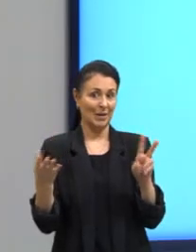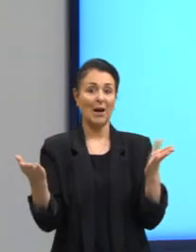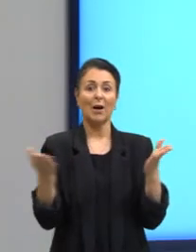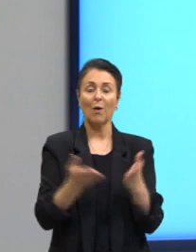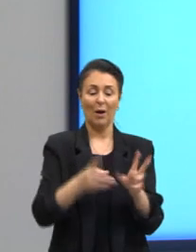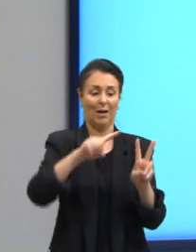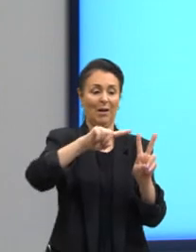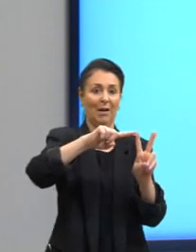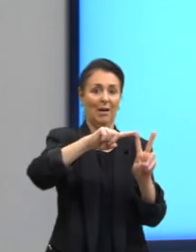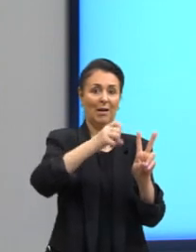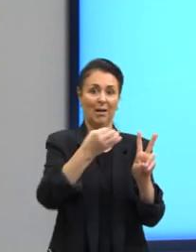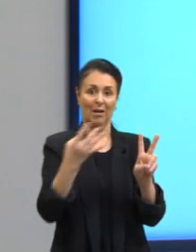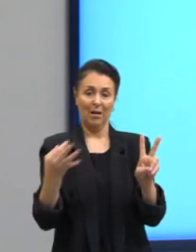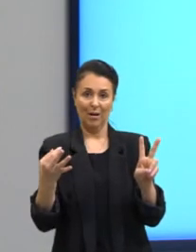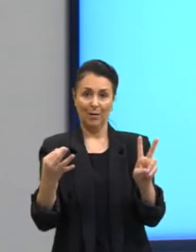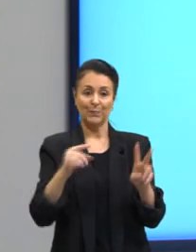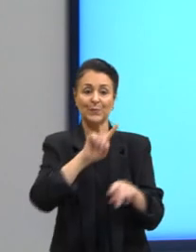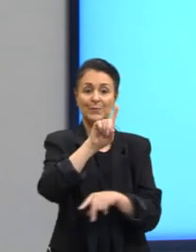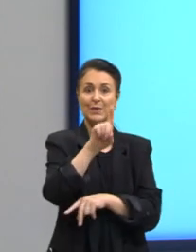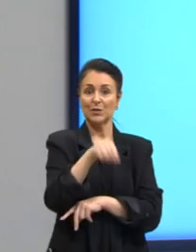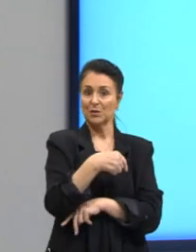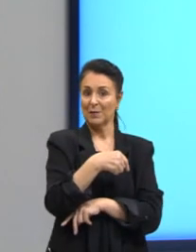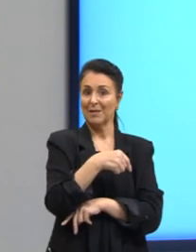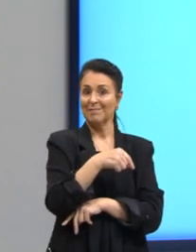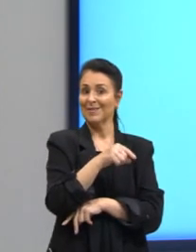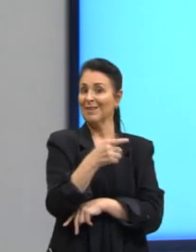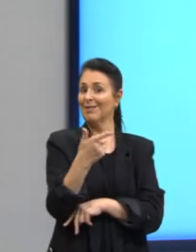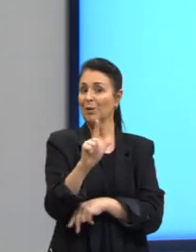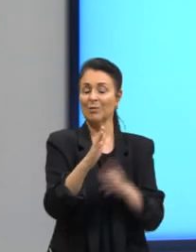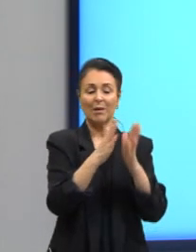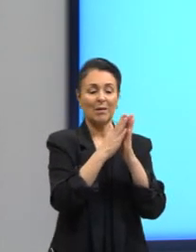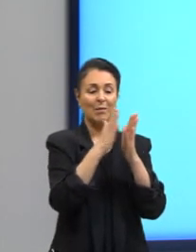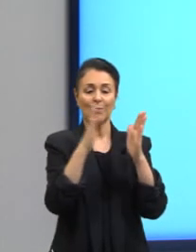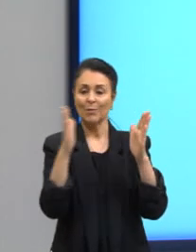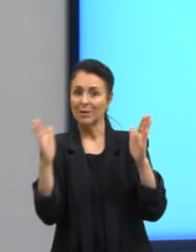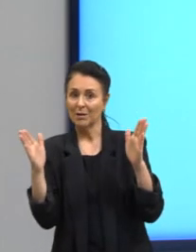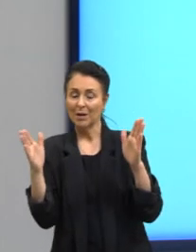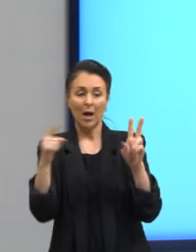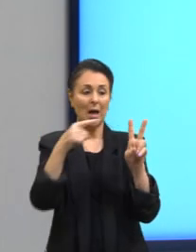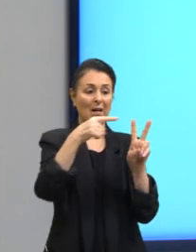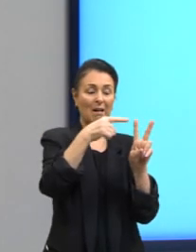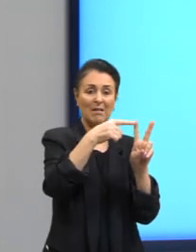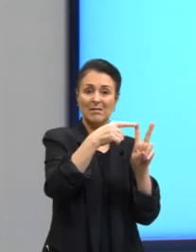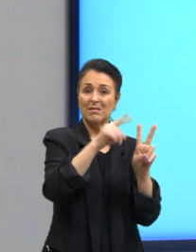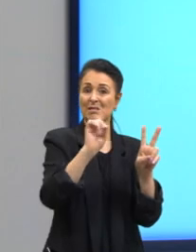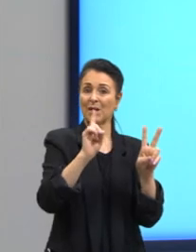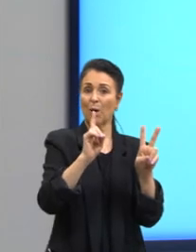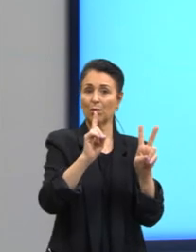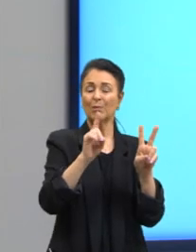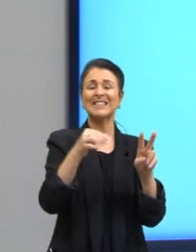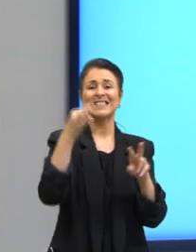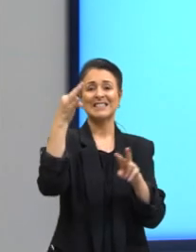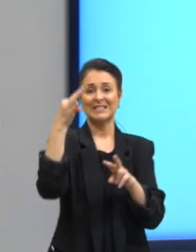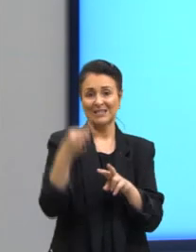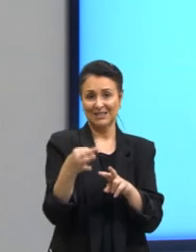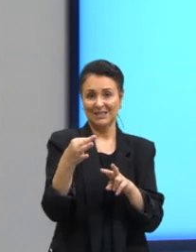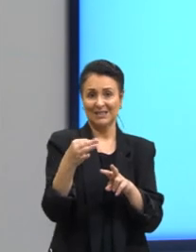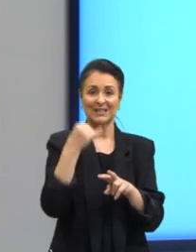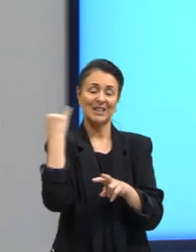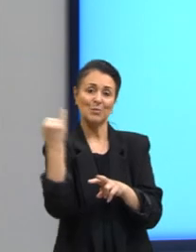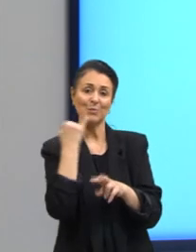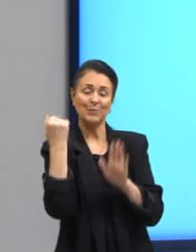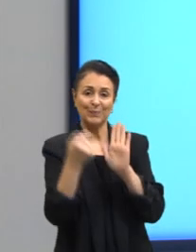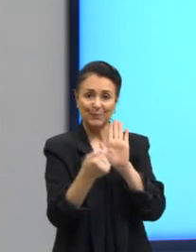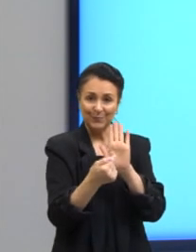irracionais dizimas não periódicas e raízes não exatas tá então é importante